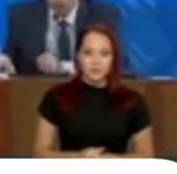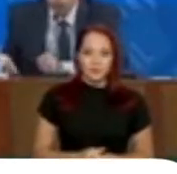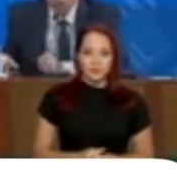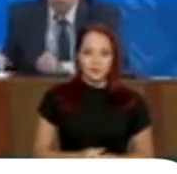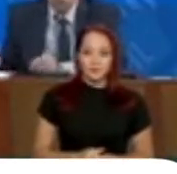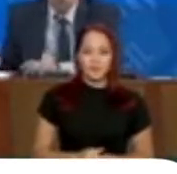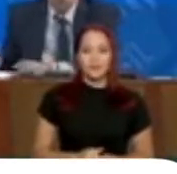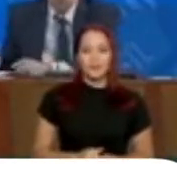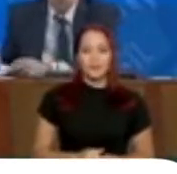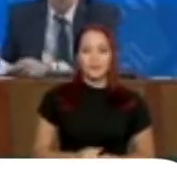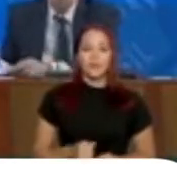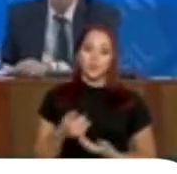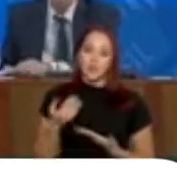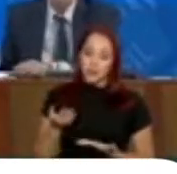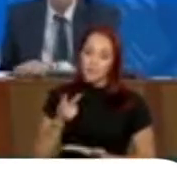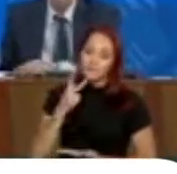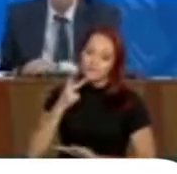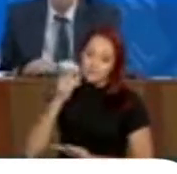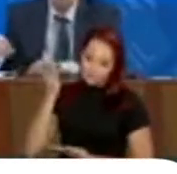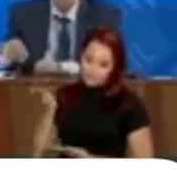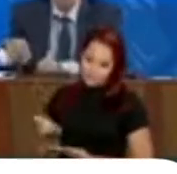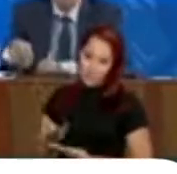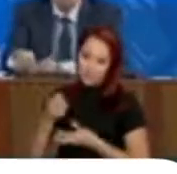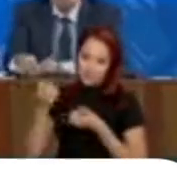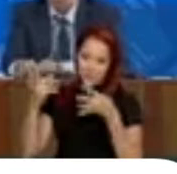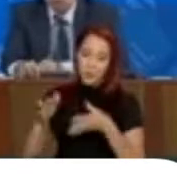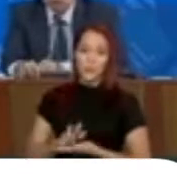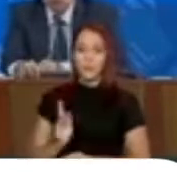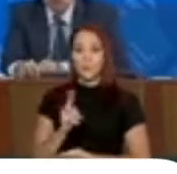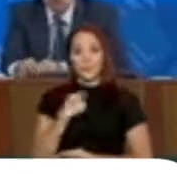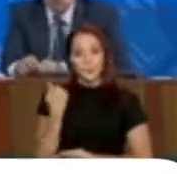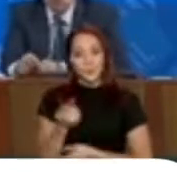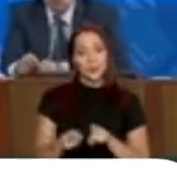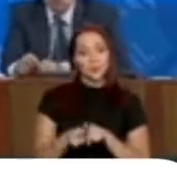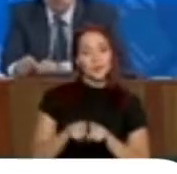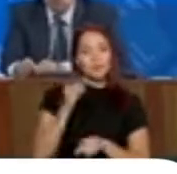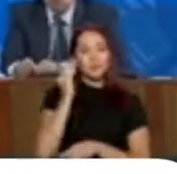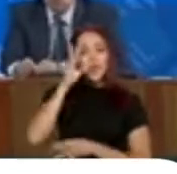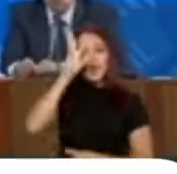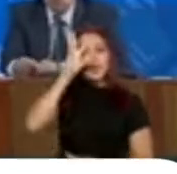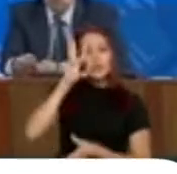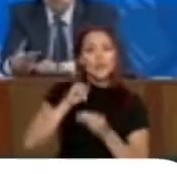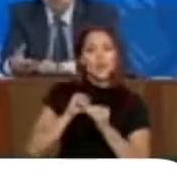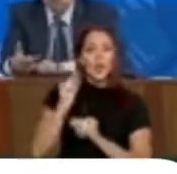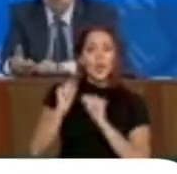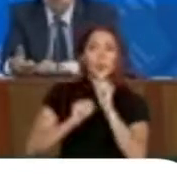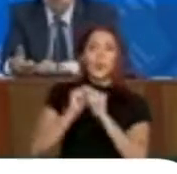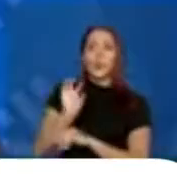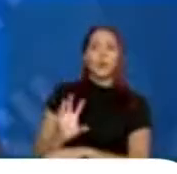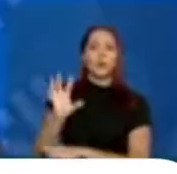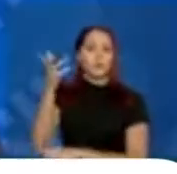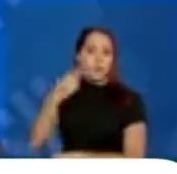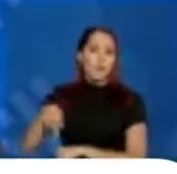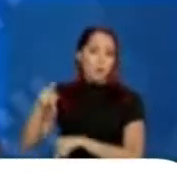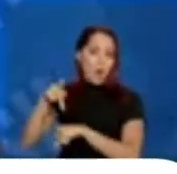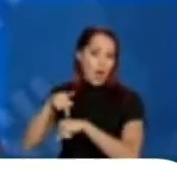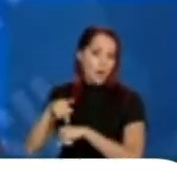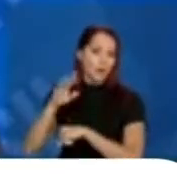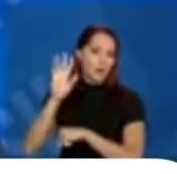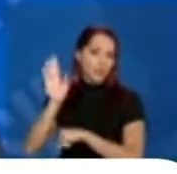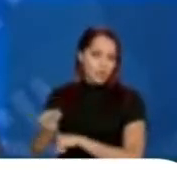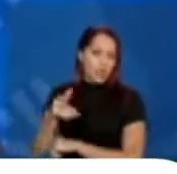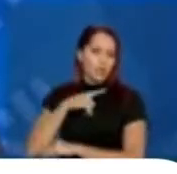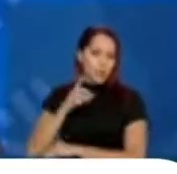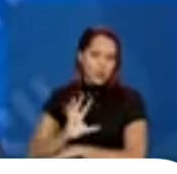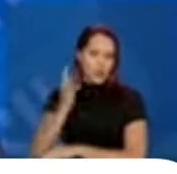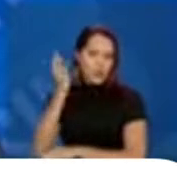Em cima do que o Eduardo comentou, a gente também vai buscar entender o que aconteceu em países que já estão numa situação melhor